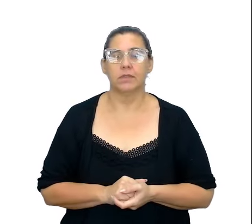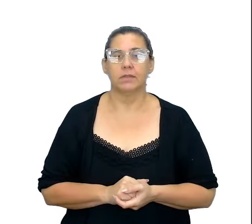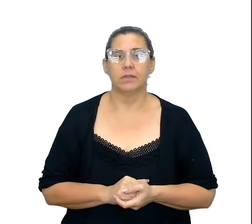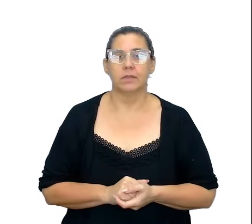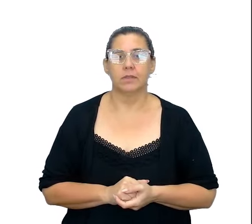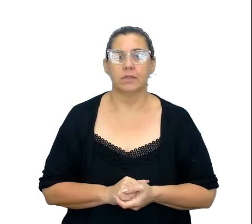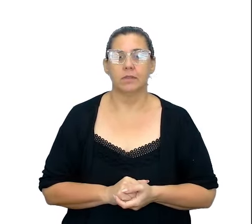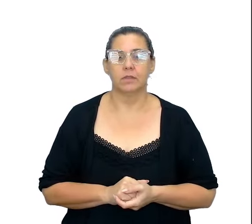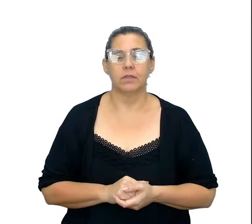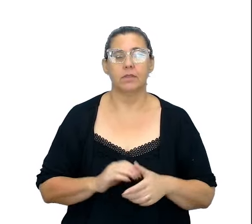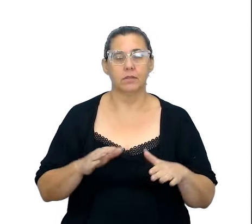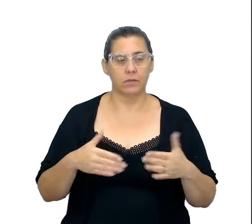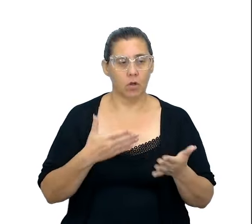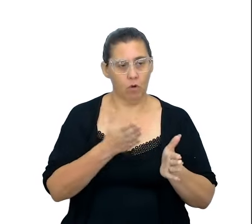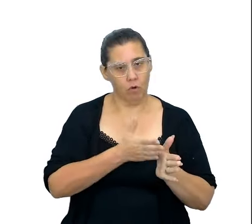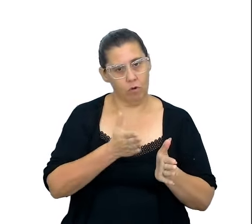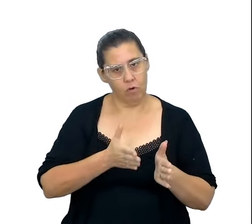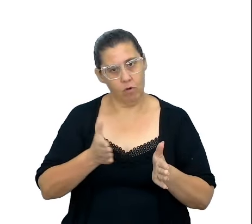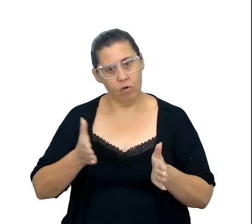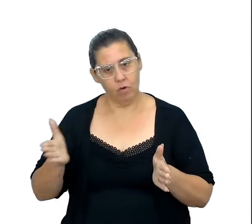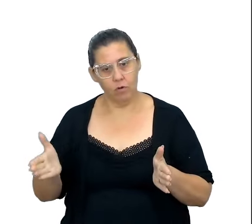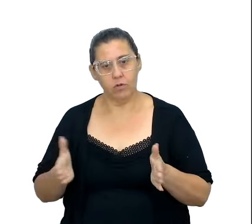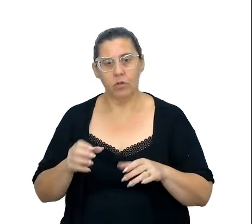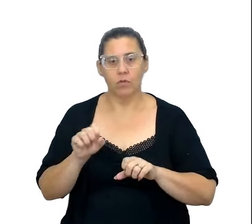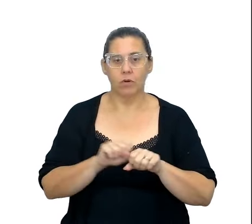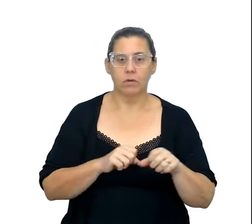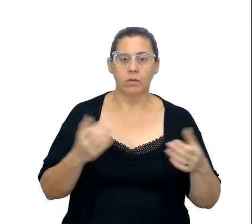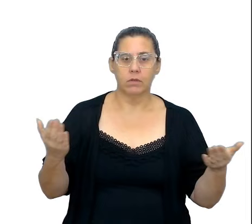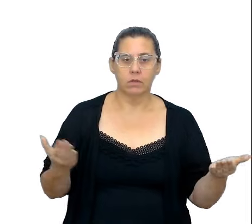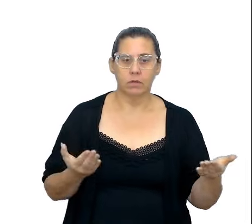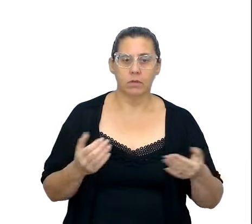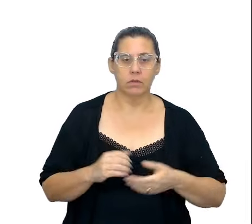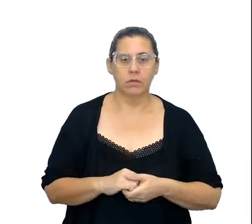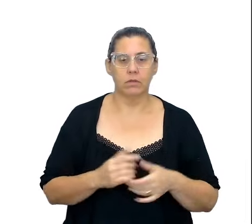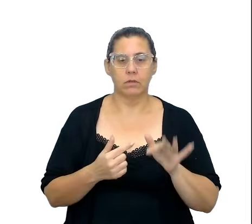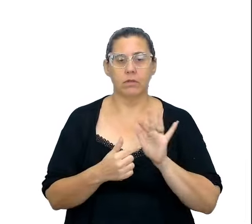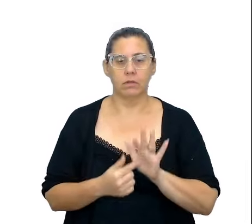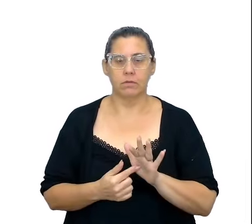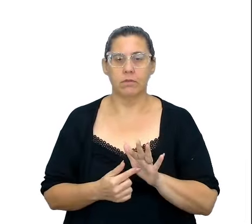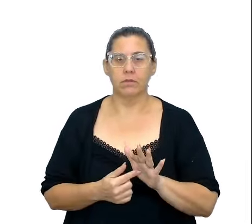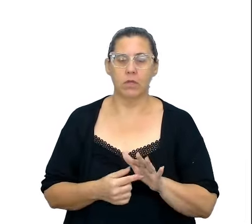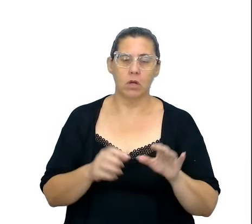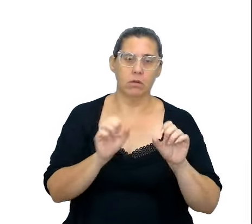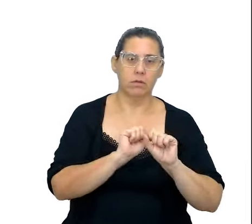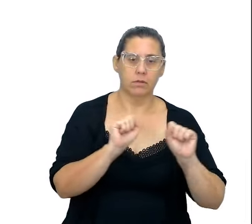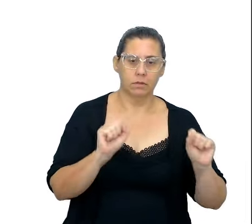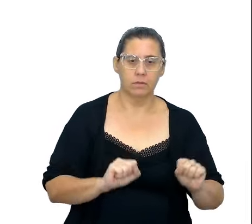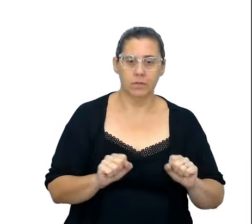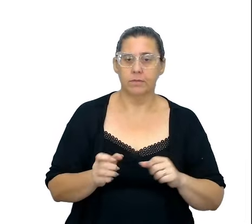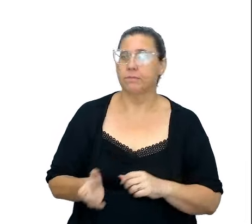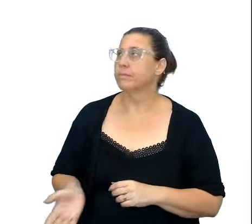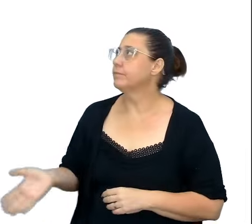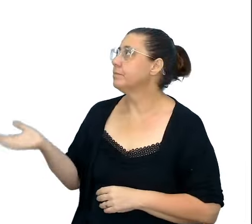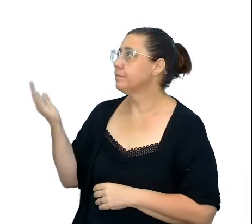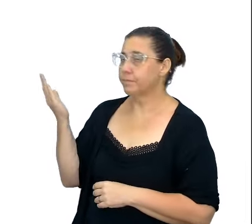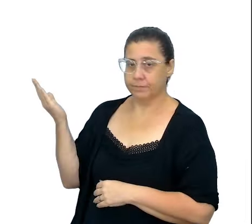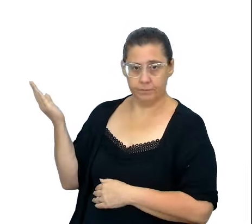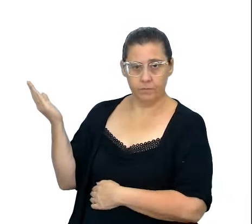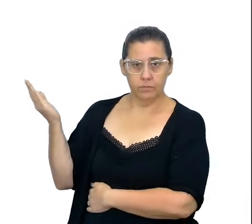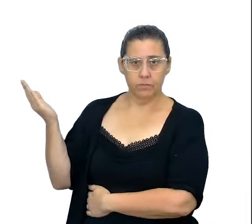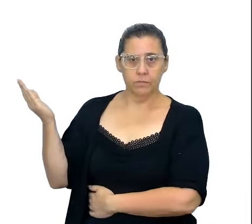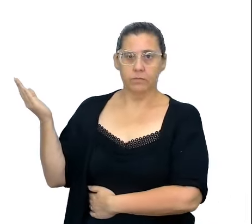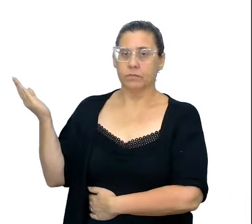Bom, dando sequência aqui, então, na nossa formação de hoje, a gente vai sistematizar um pouquinho aí das aulas da sequência